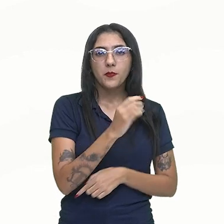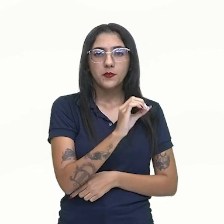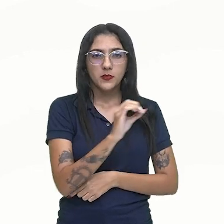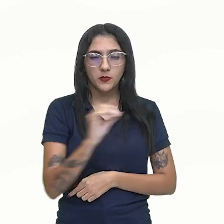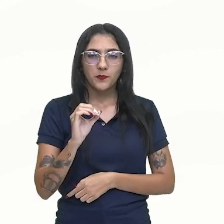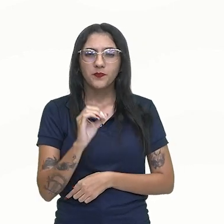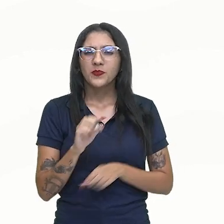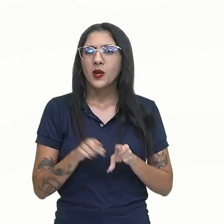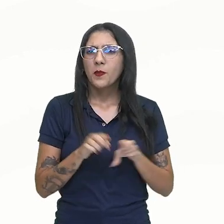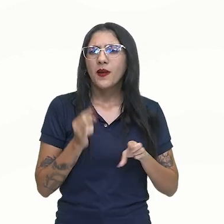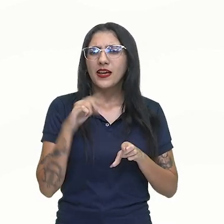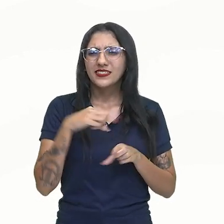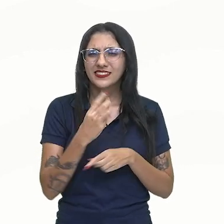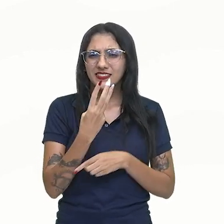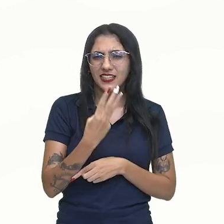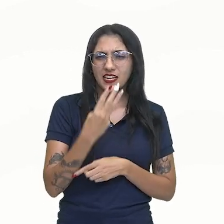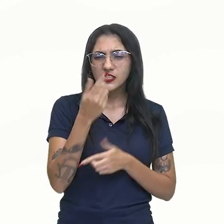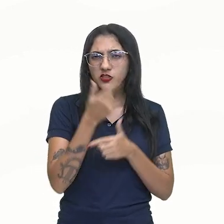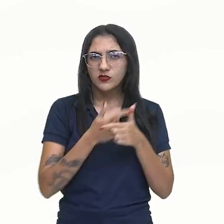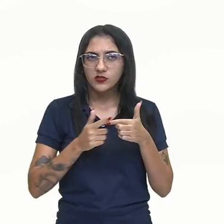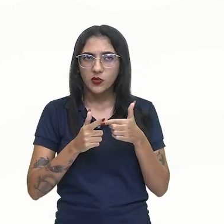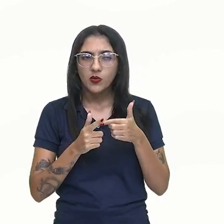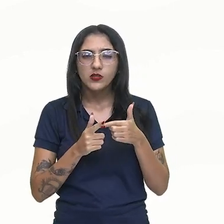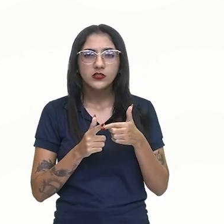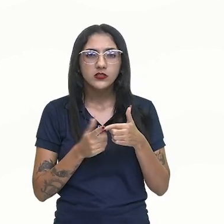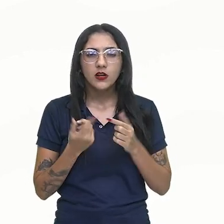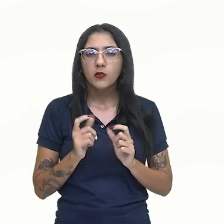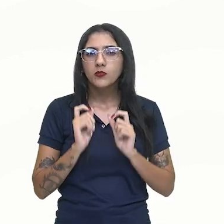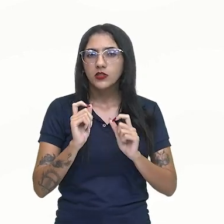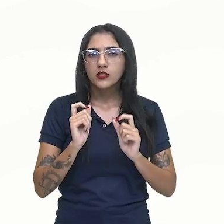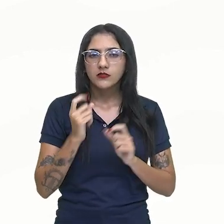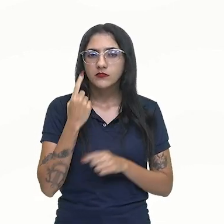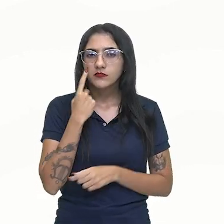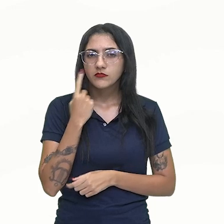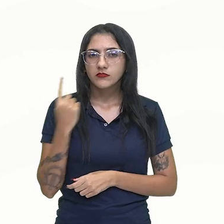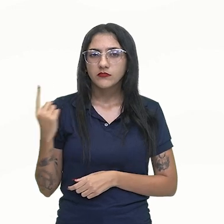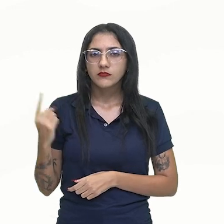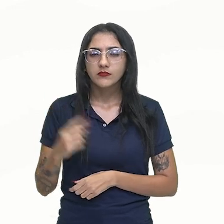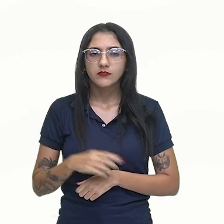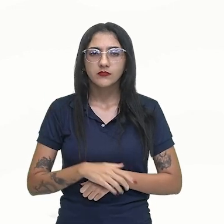que 3 divisões por 1000 nada mais é do que